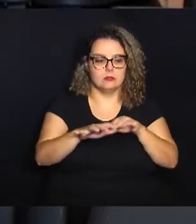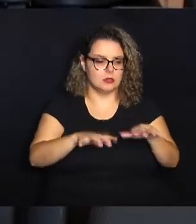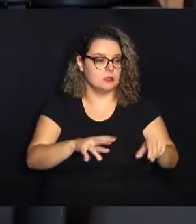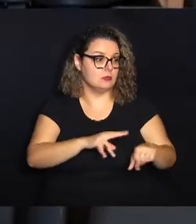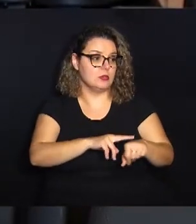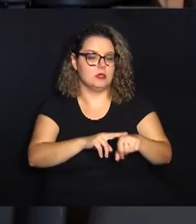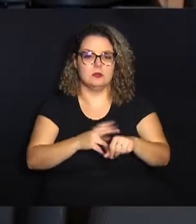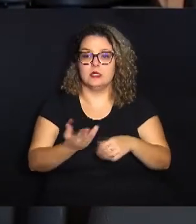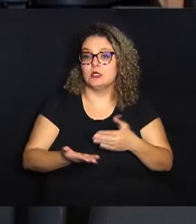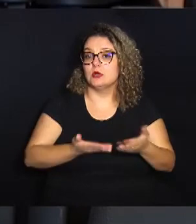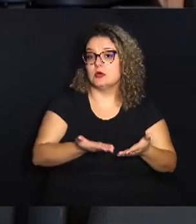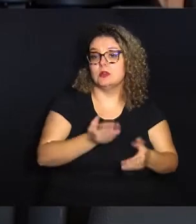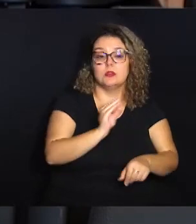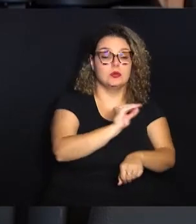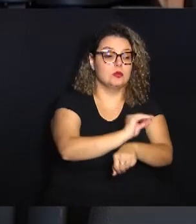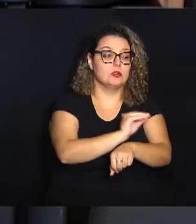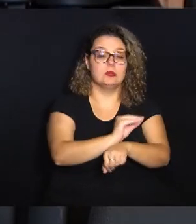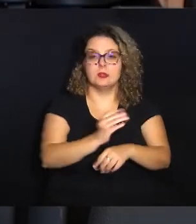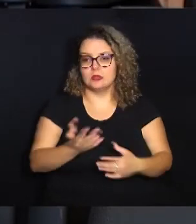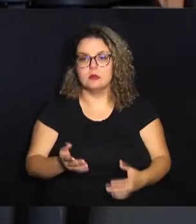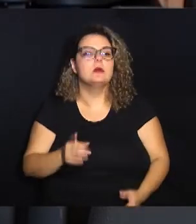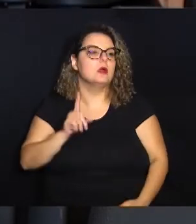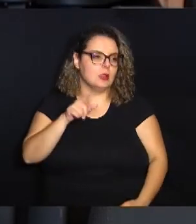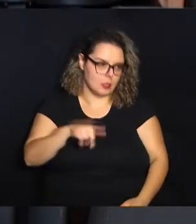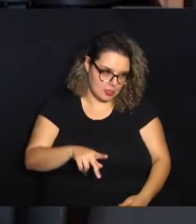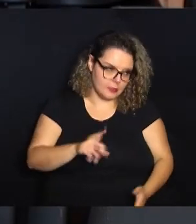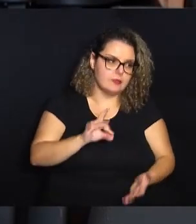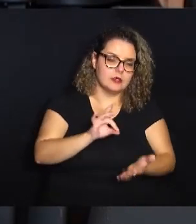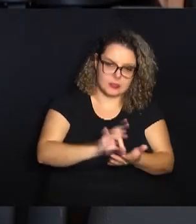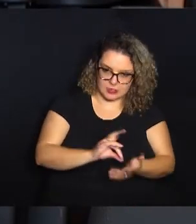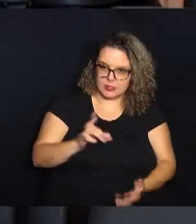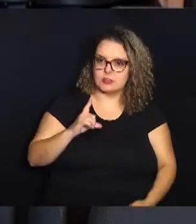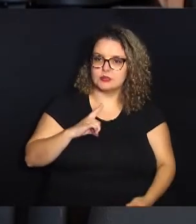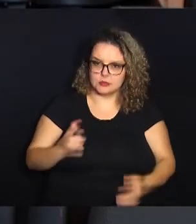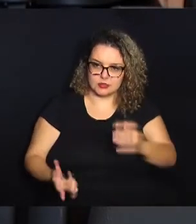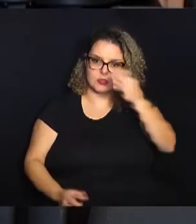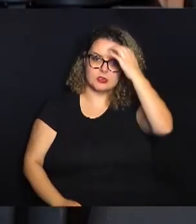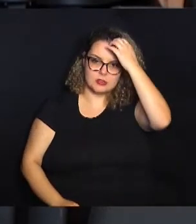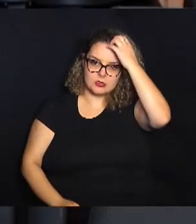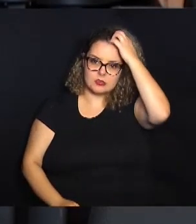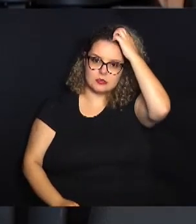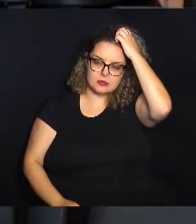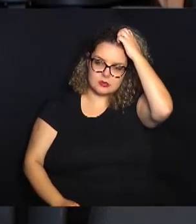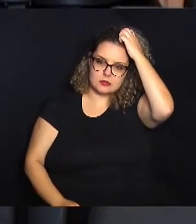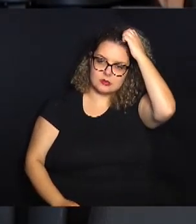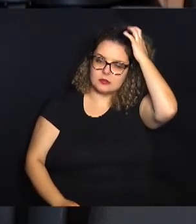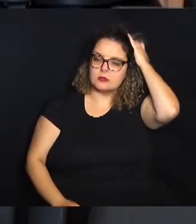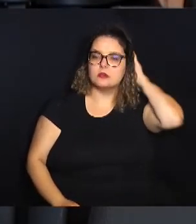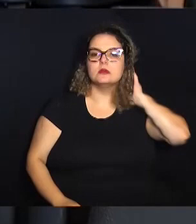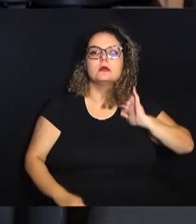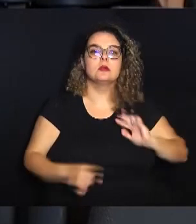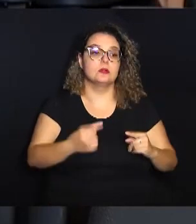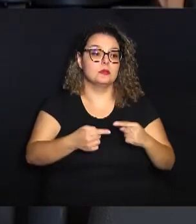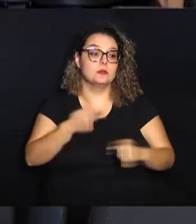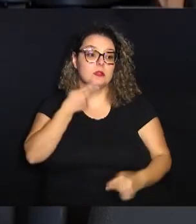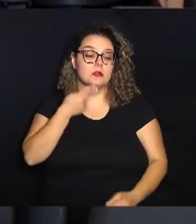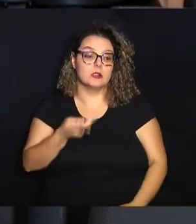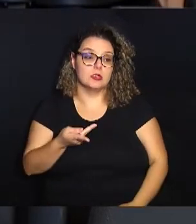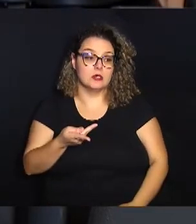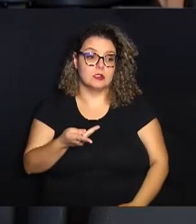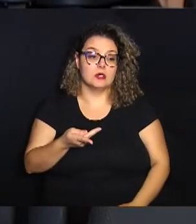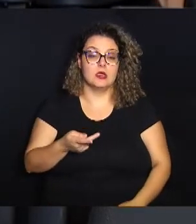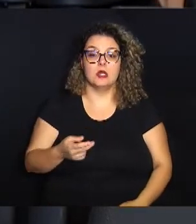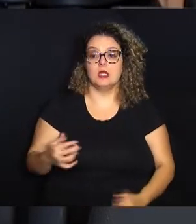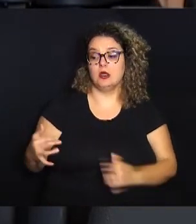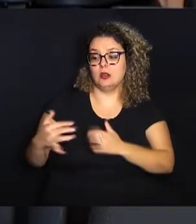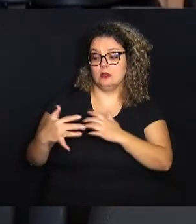que preservam, enfim. É verdade que os debates dizem assim, olha, a